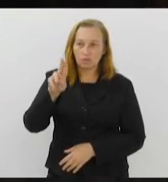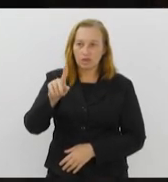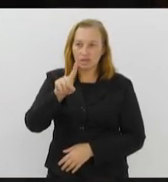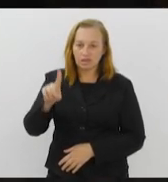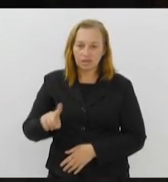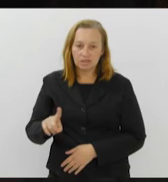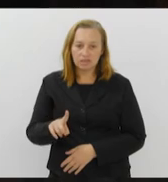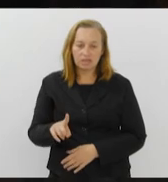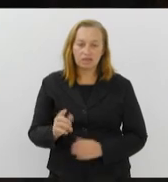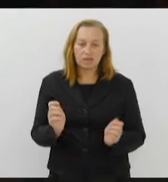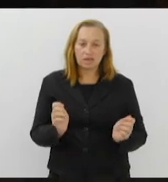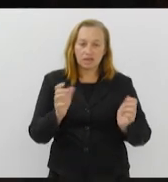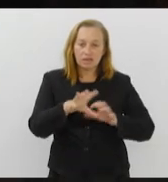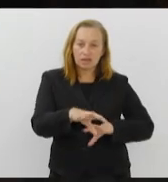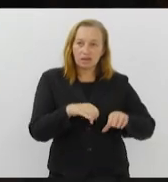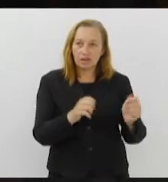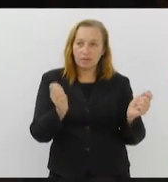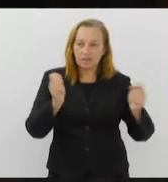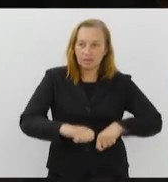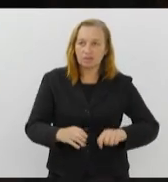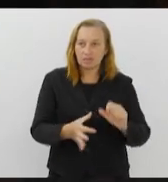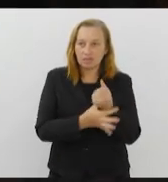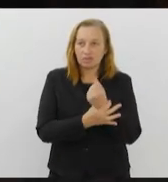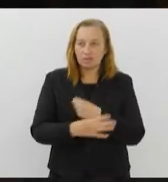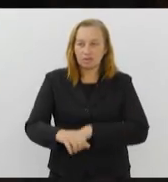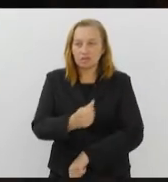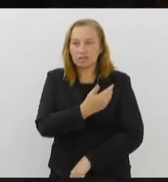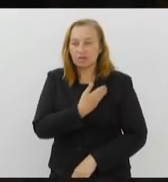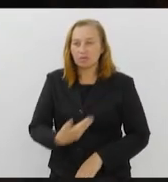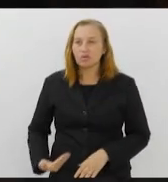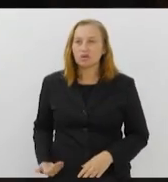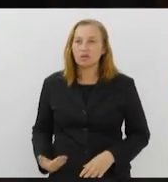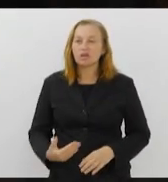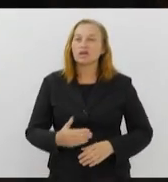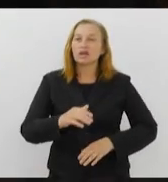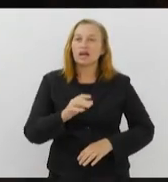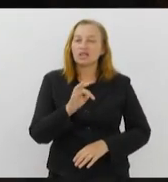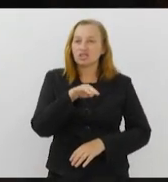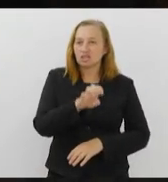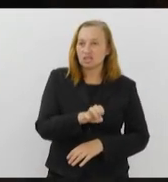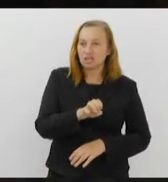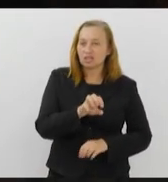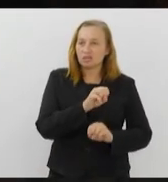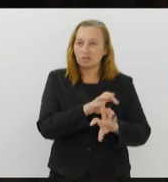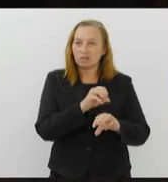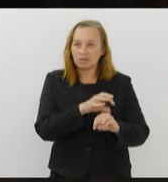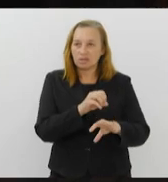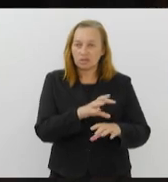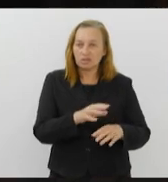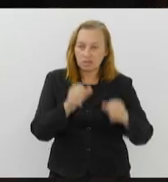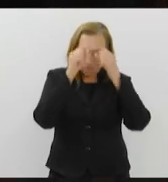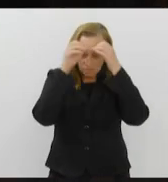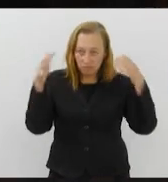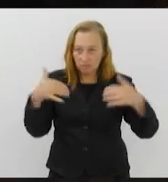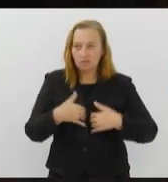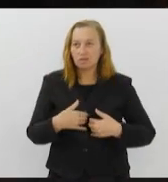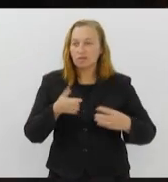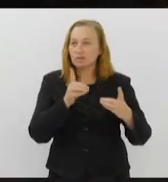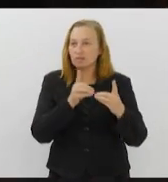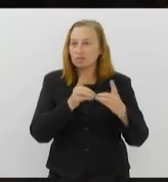de profissionais de segurança pública e de agentes socioeducativos para o atendimento às pessoas com transtorno de espectro